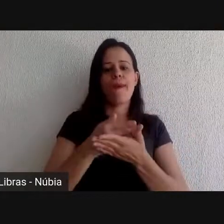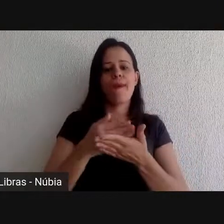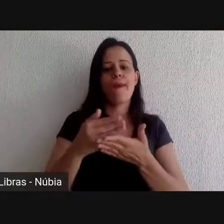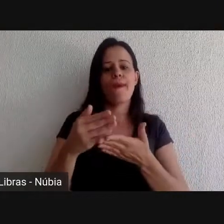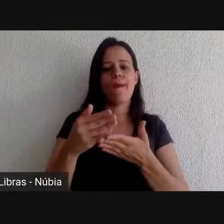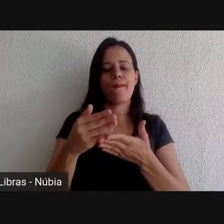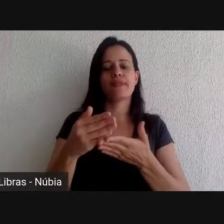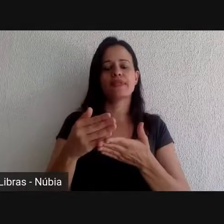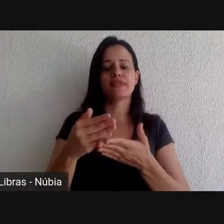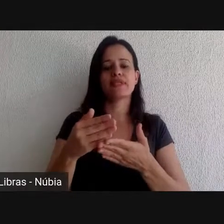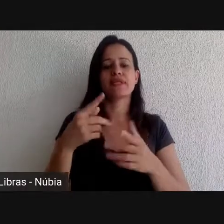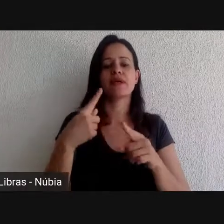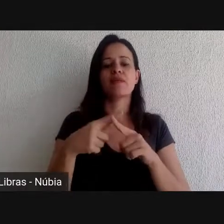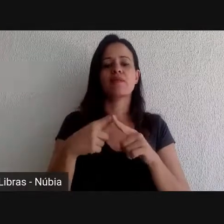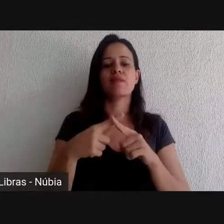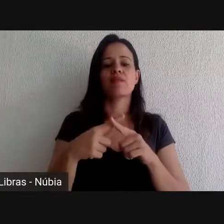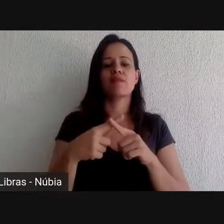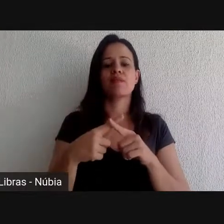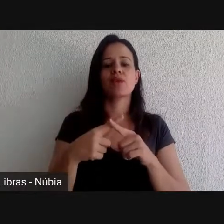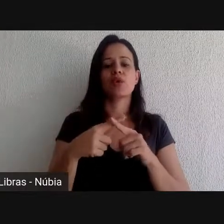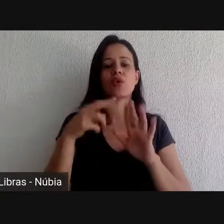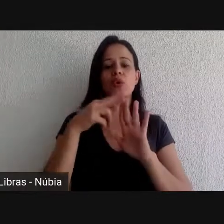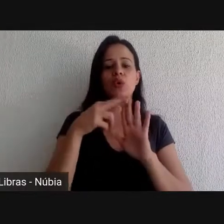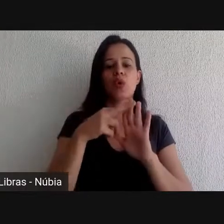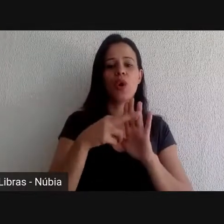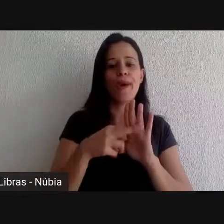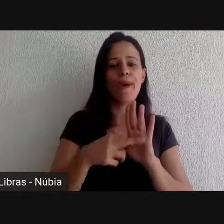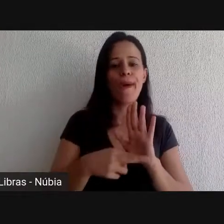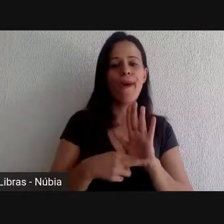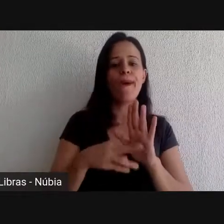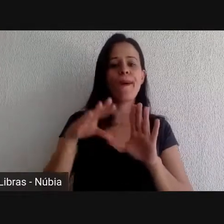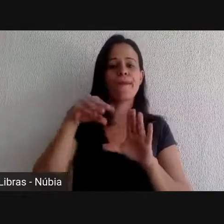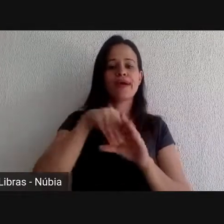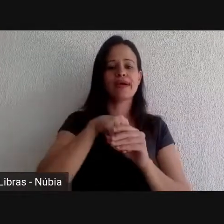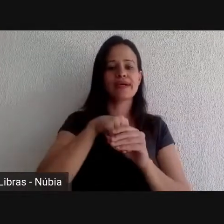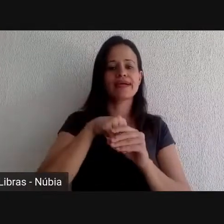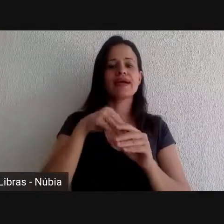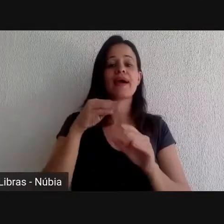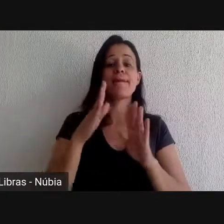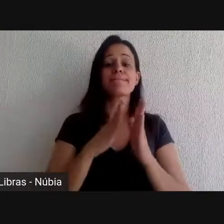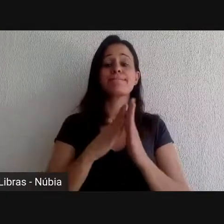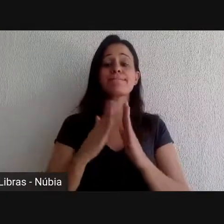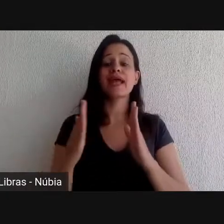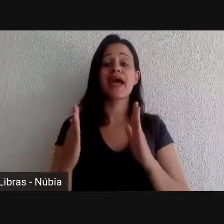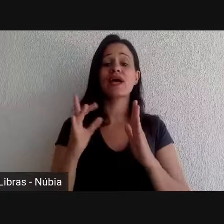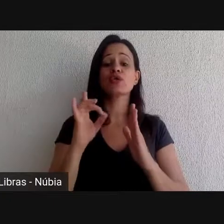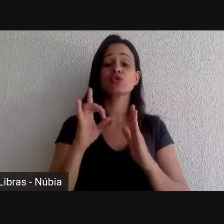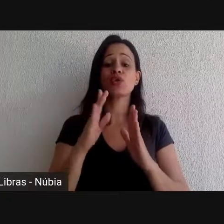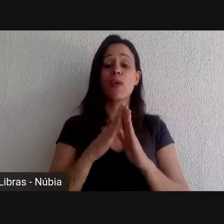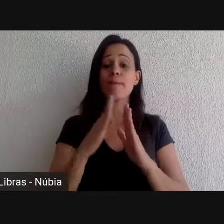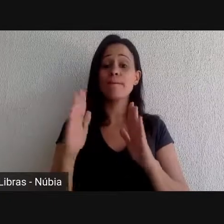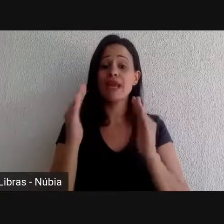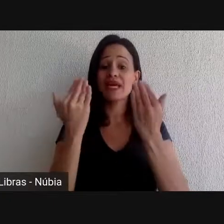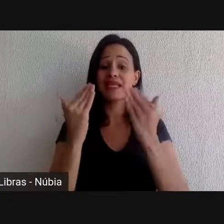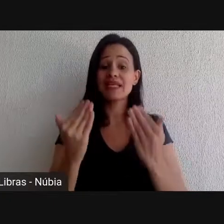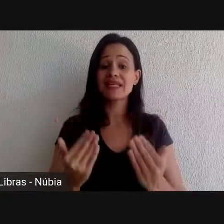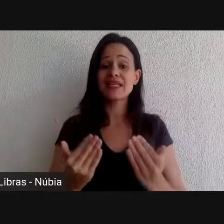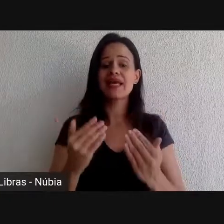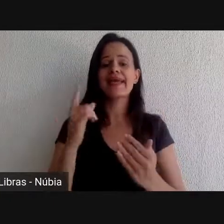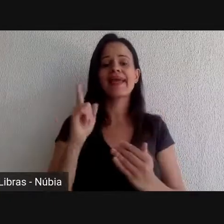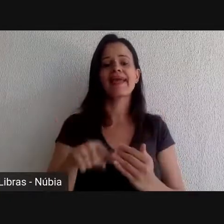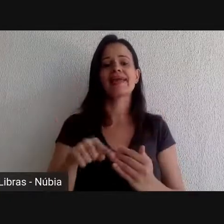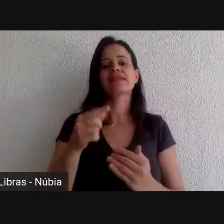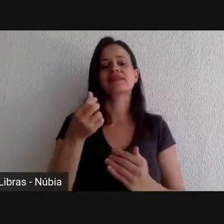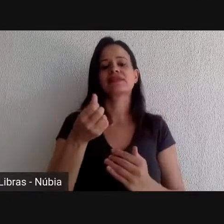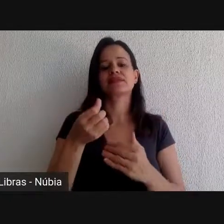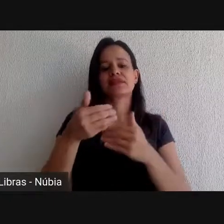porque nas leis, nas normas infralegais atuais, o prazo só começa a contar, o prazo de análise, a partir do aceite dos